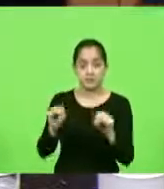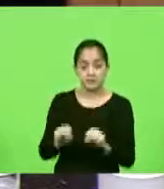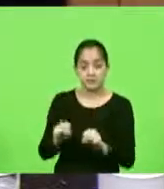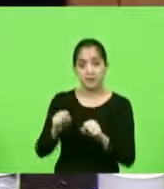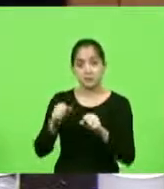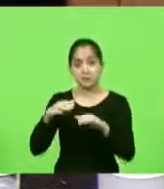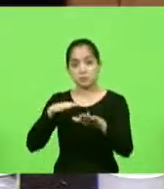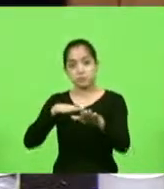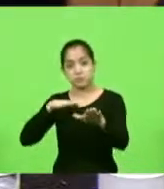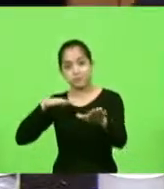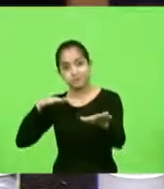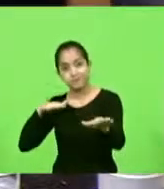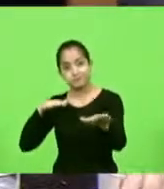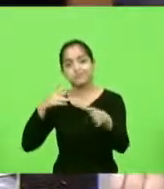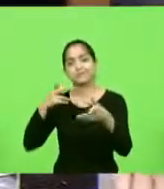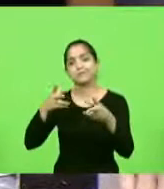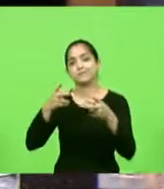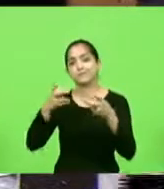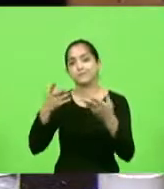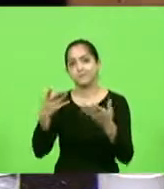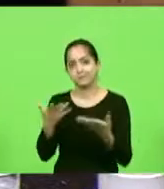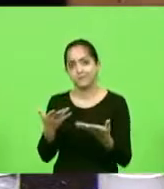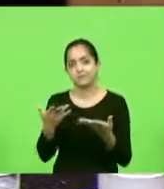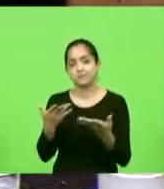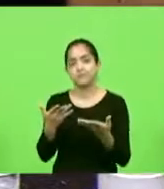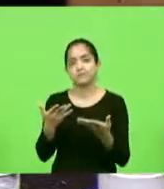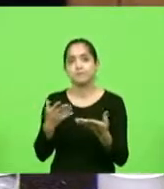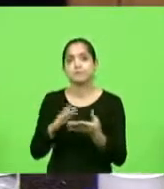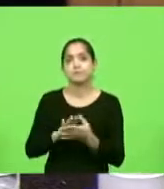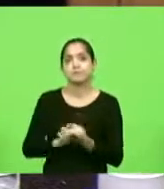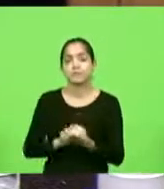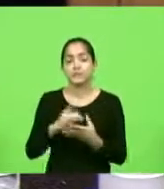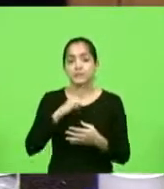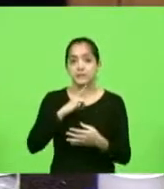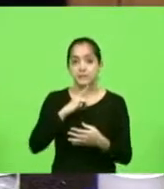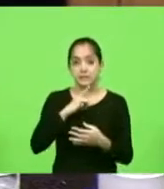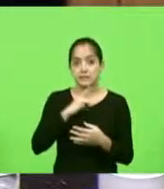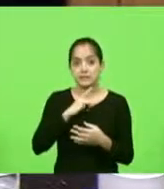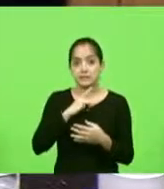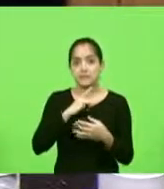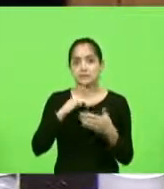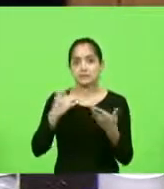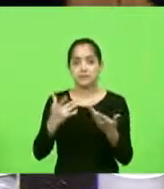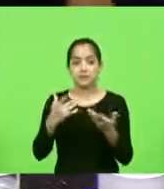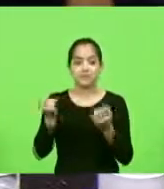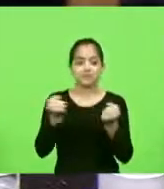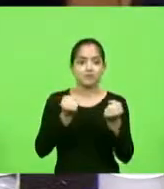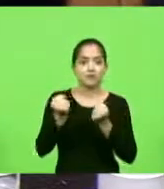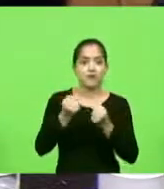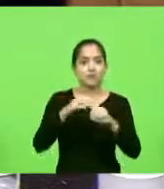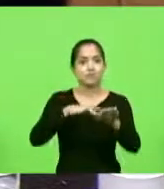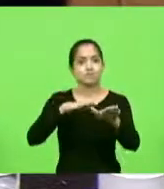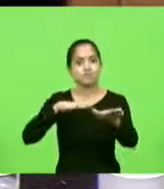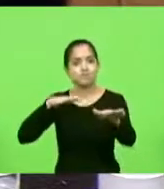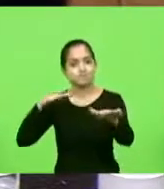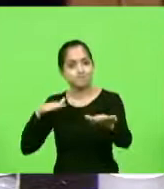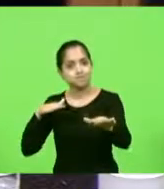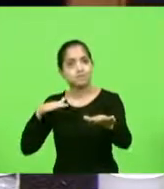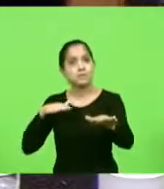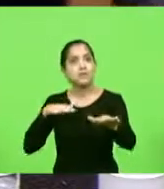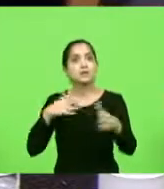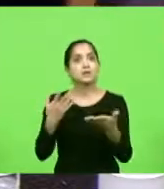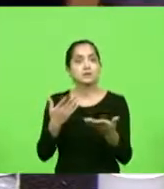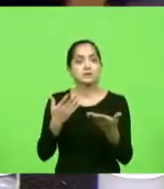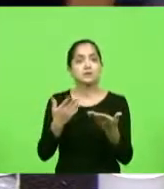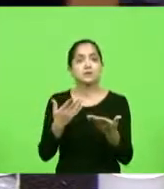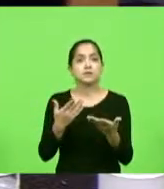trânsito. A gente percebe realmente que há um tráfego muito grande de veículos que são relacionados à saúde. Por isso, eu